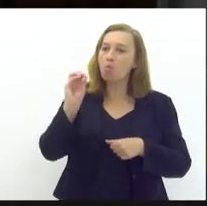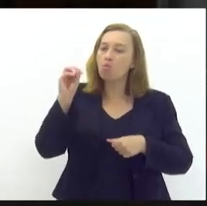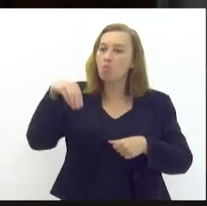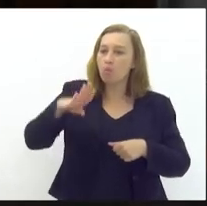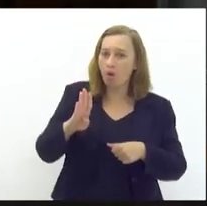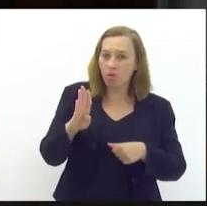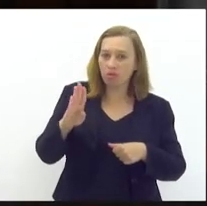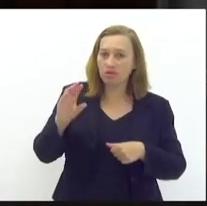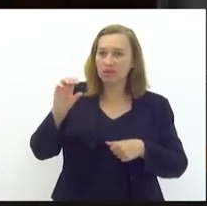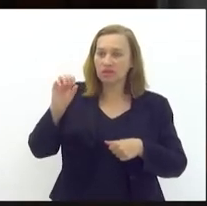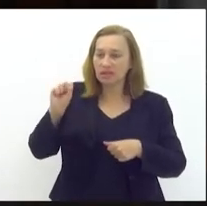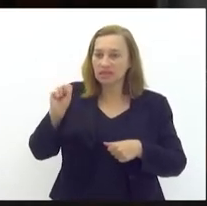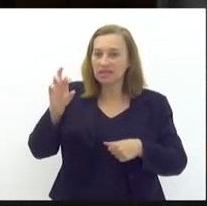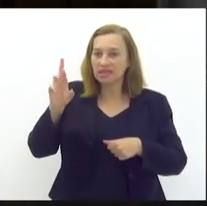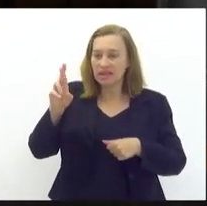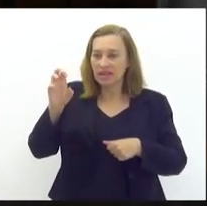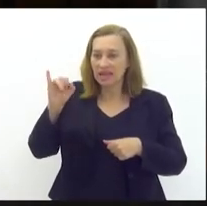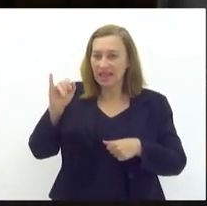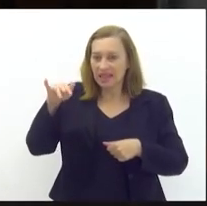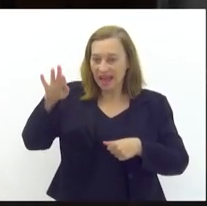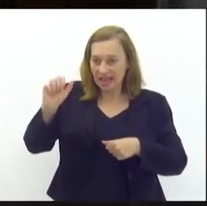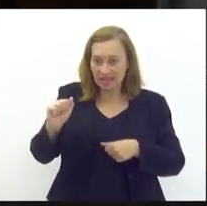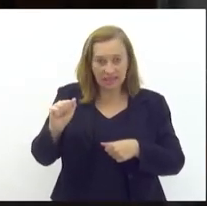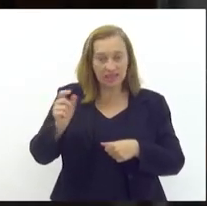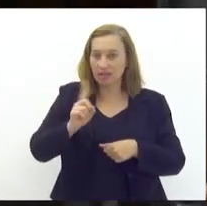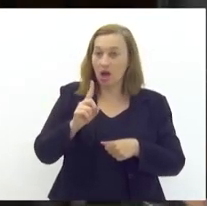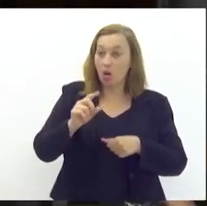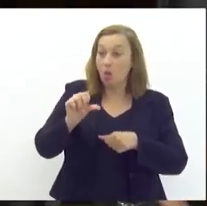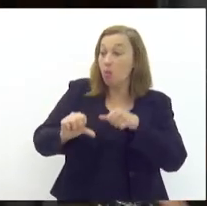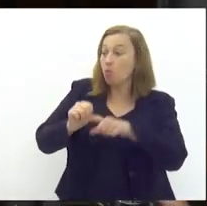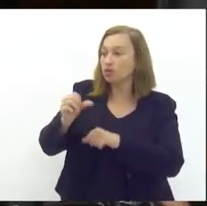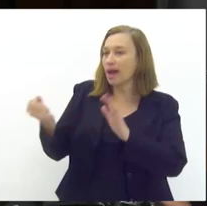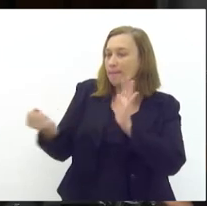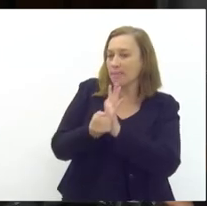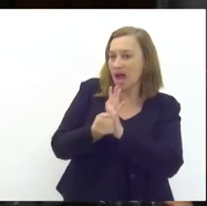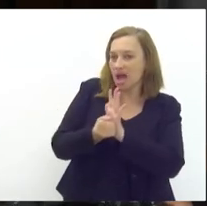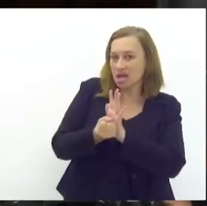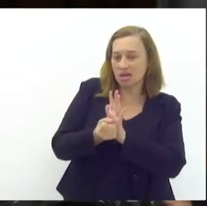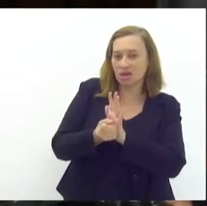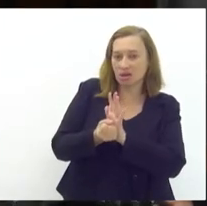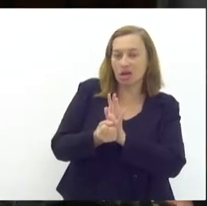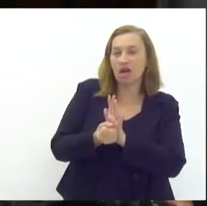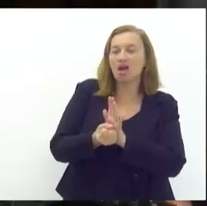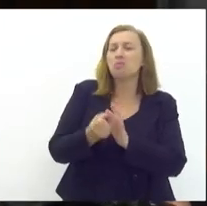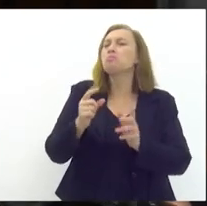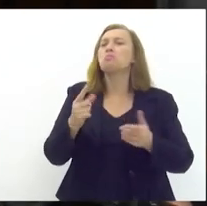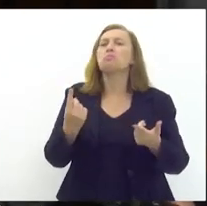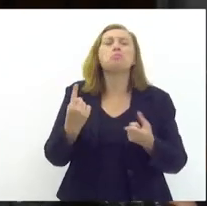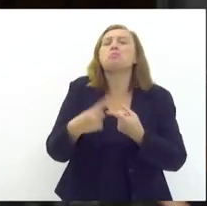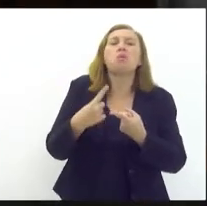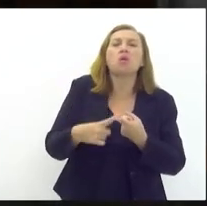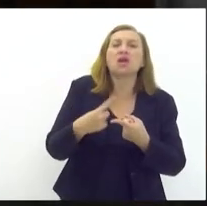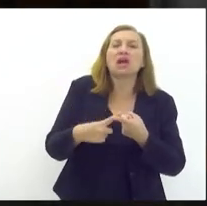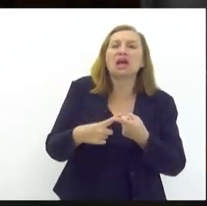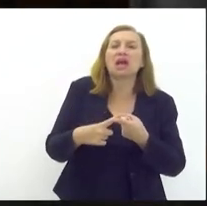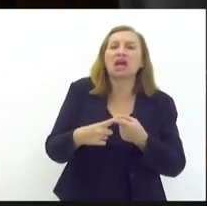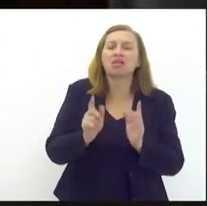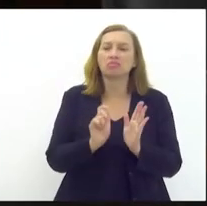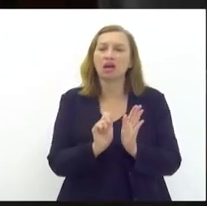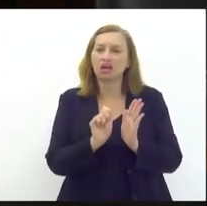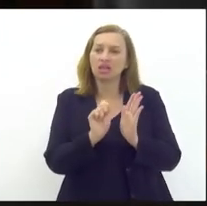compramos o wafer né É isso aí porque porque a tributação no